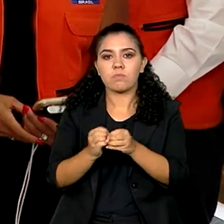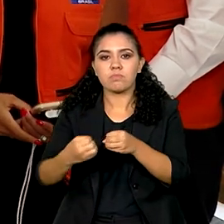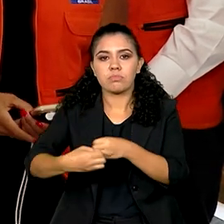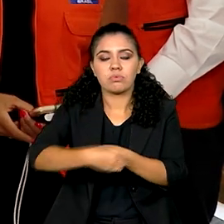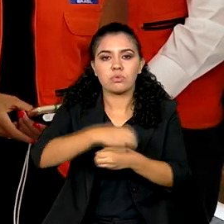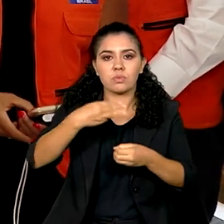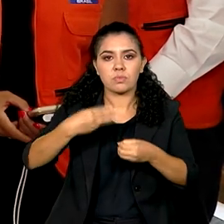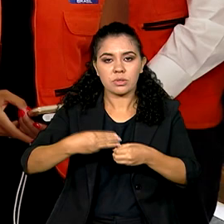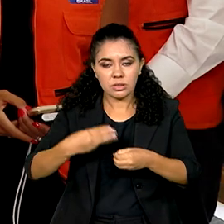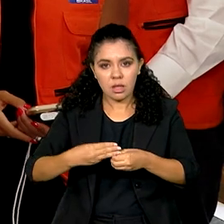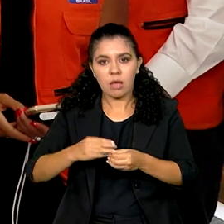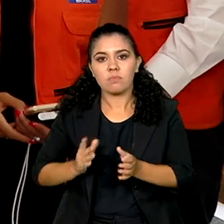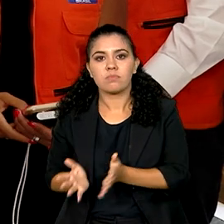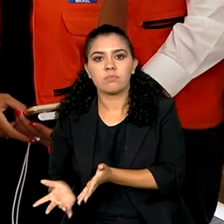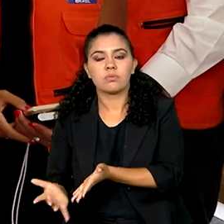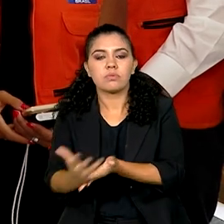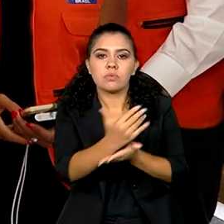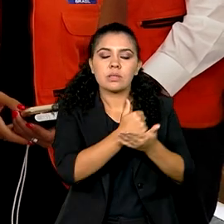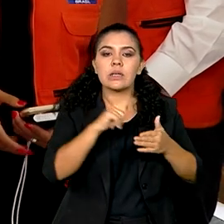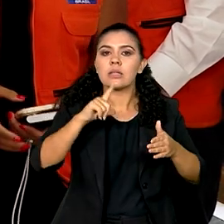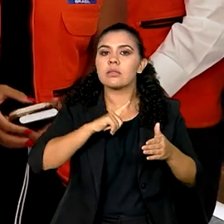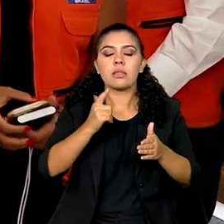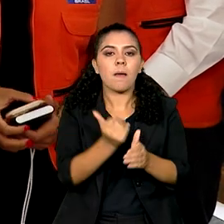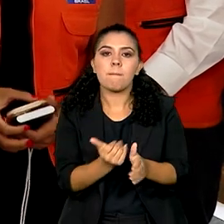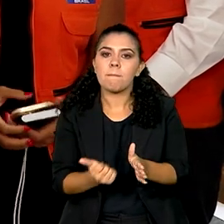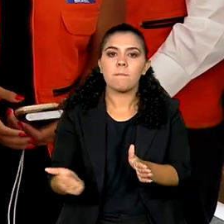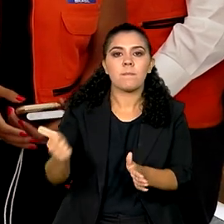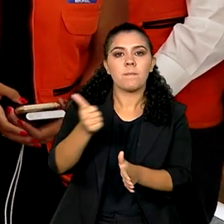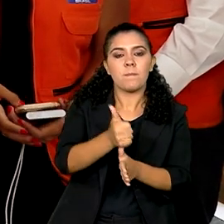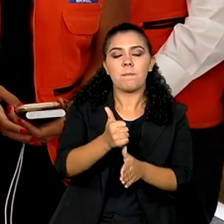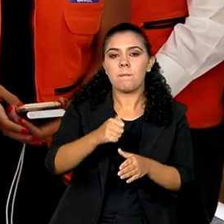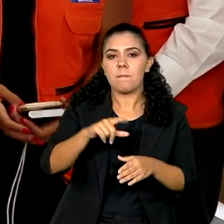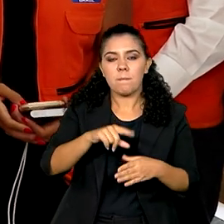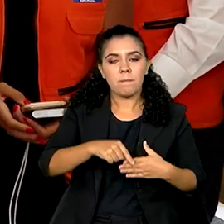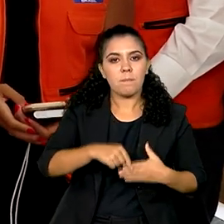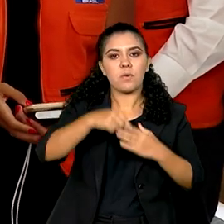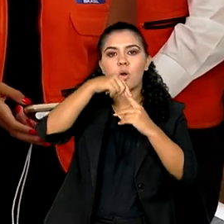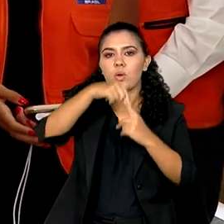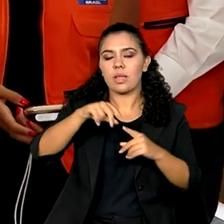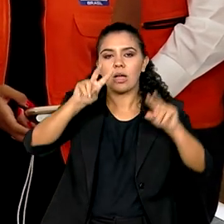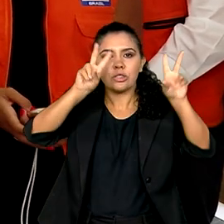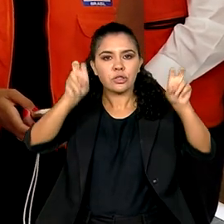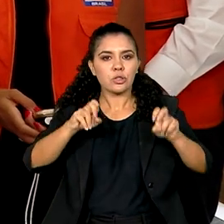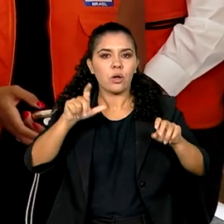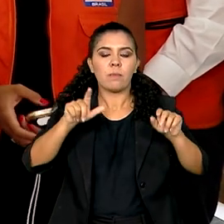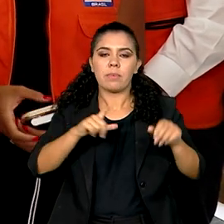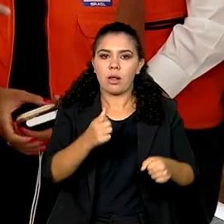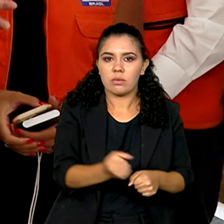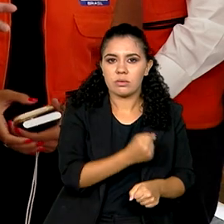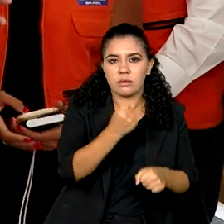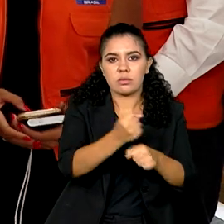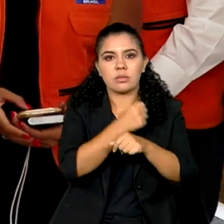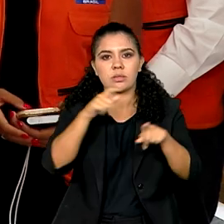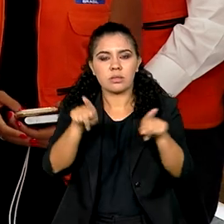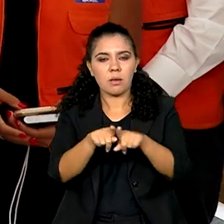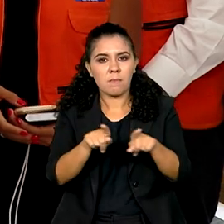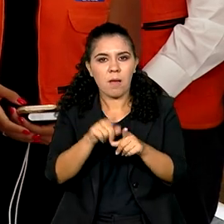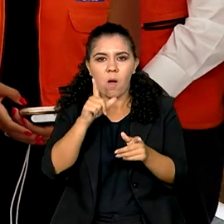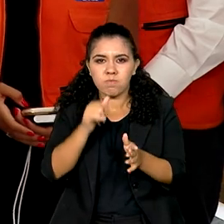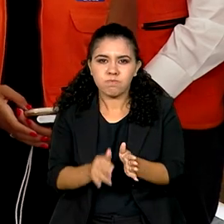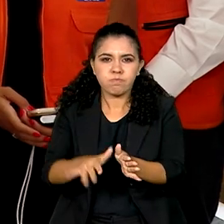seleções, obviamente com prioridade essas questões de contenções, né, de barramento, de piscinões,